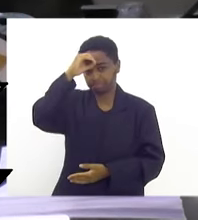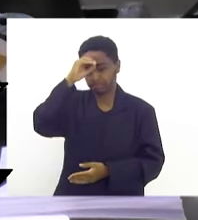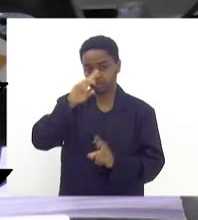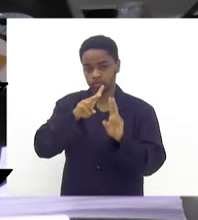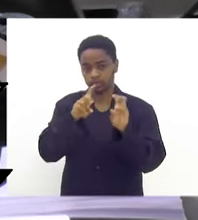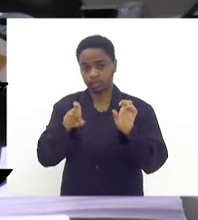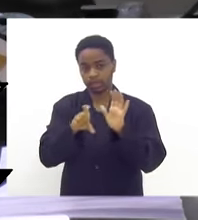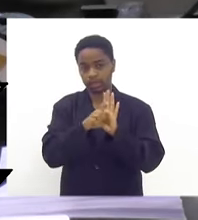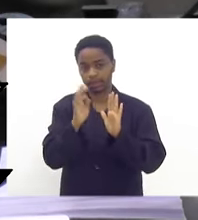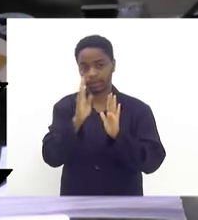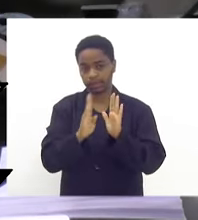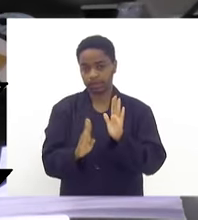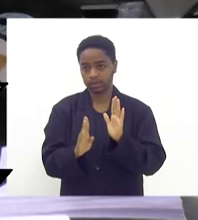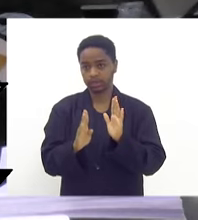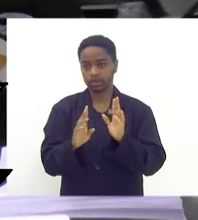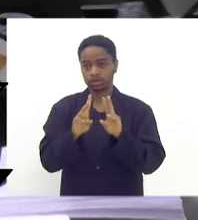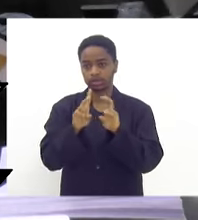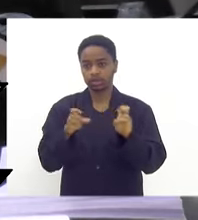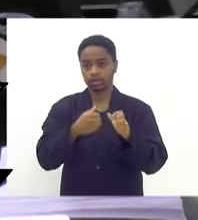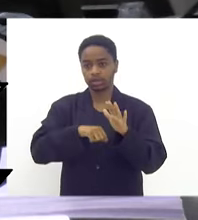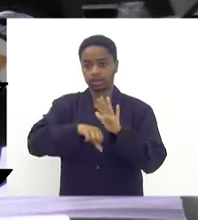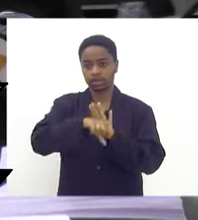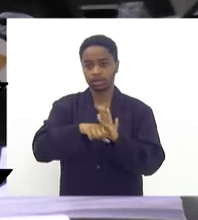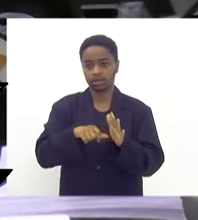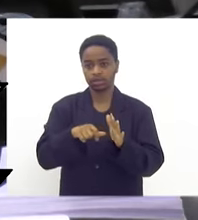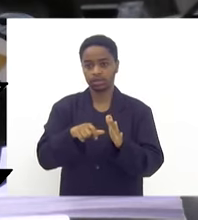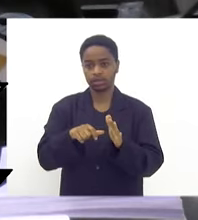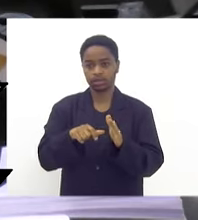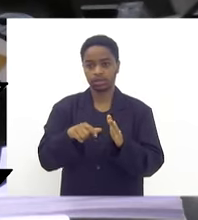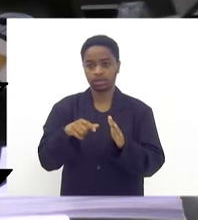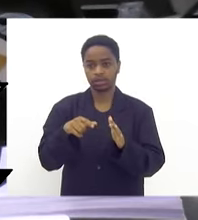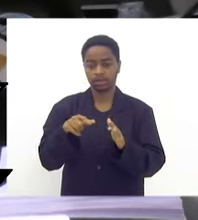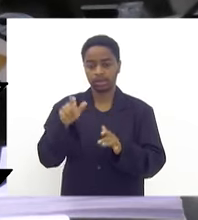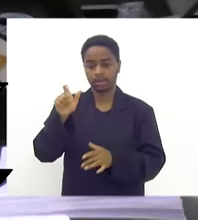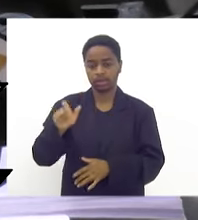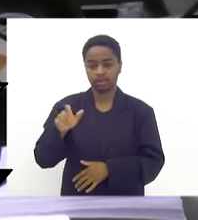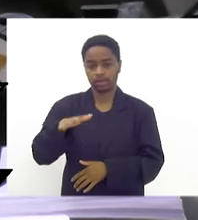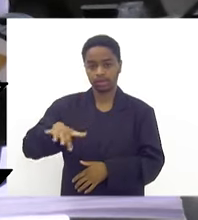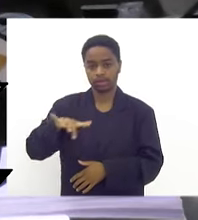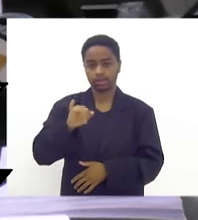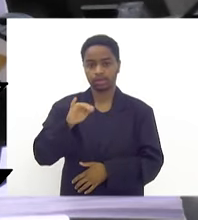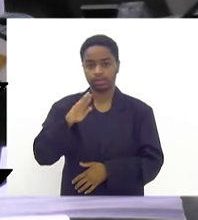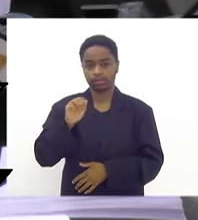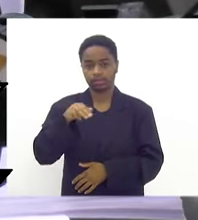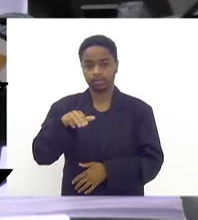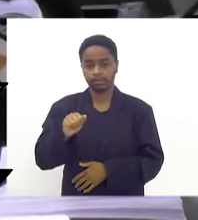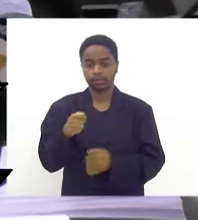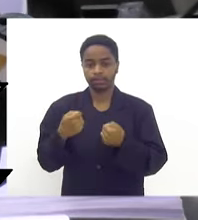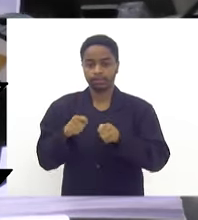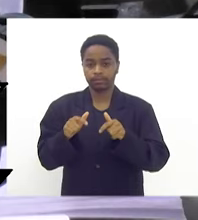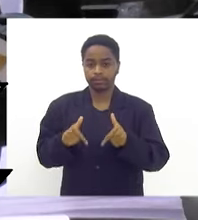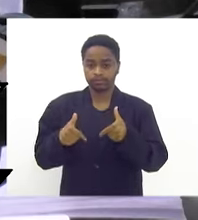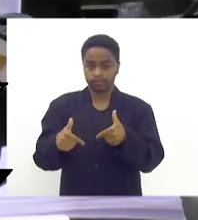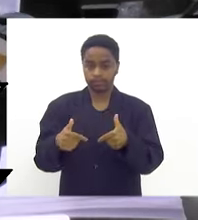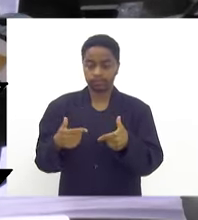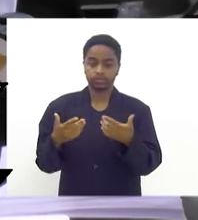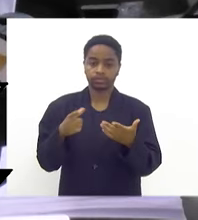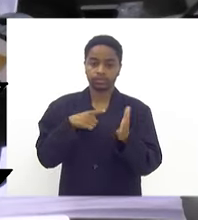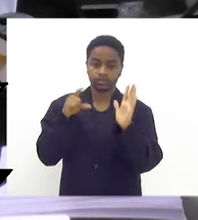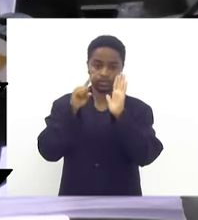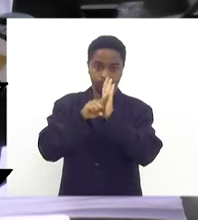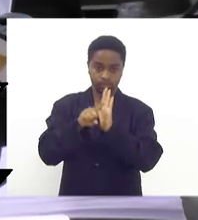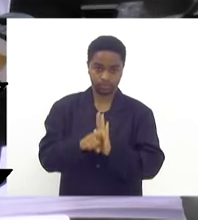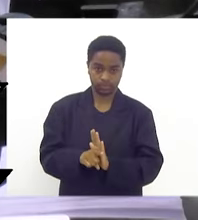brasileira referente ao tema e do papel que o Ibama deveria exercer fiz o seguinte questionamento Senhor